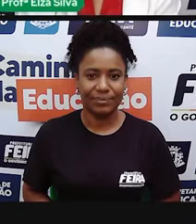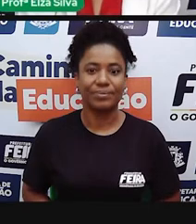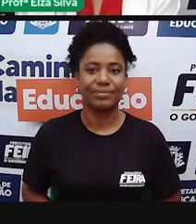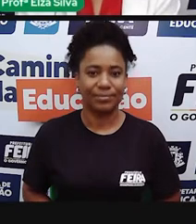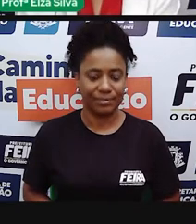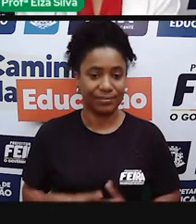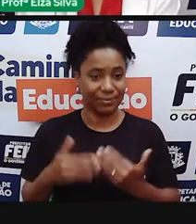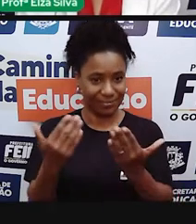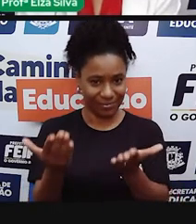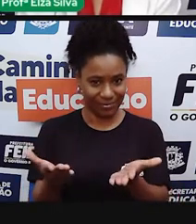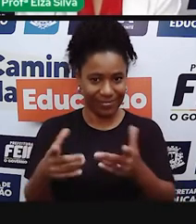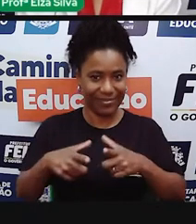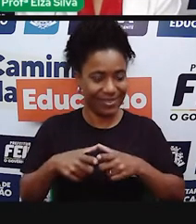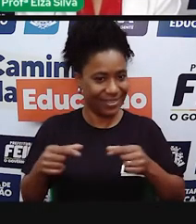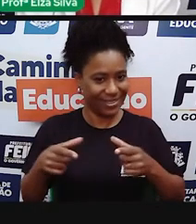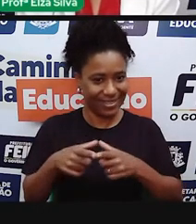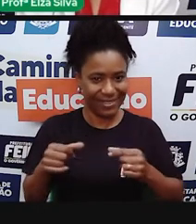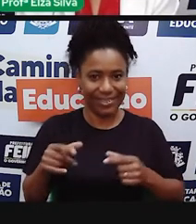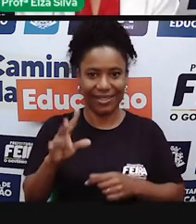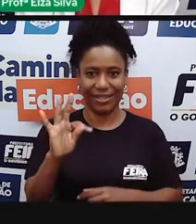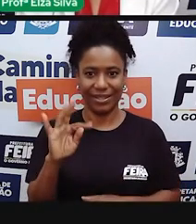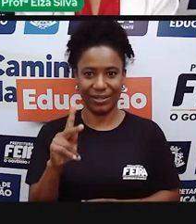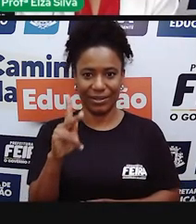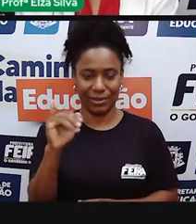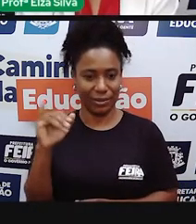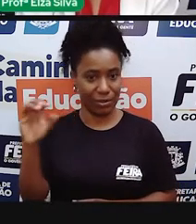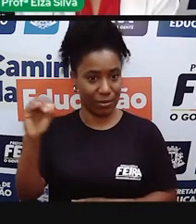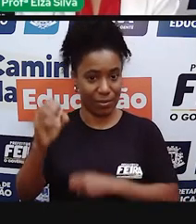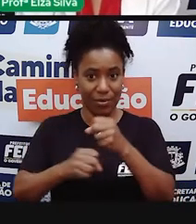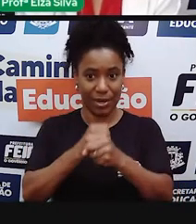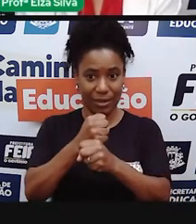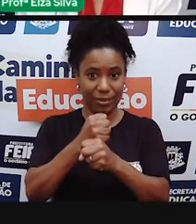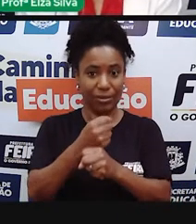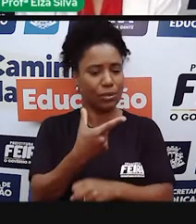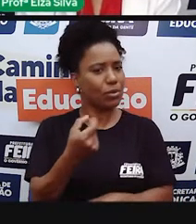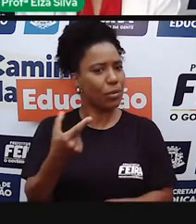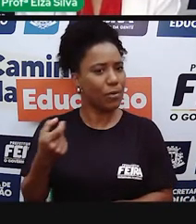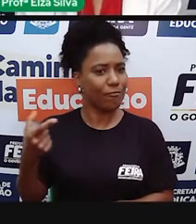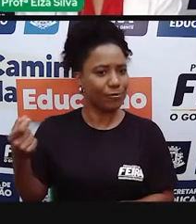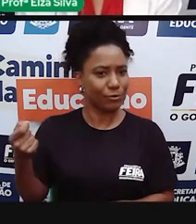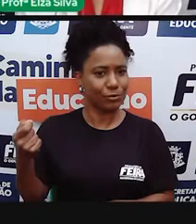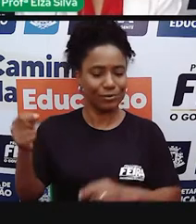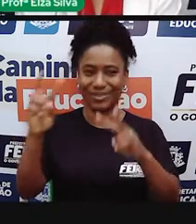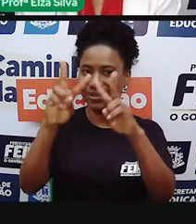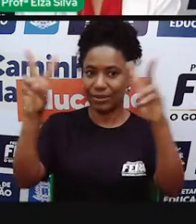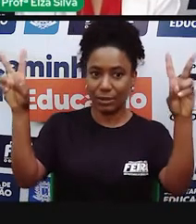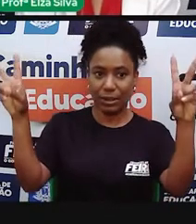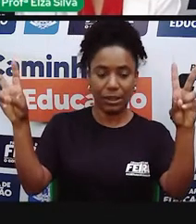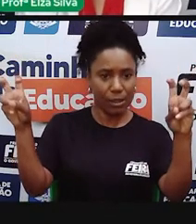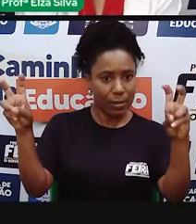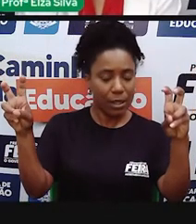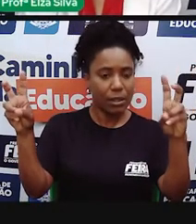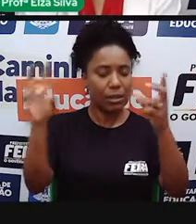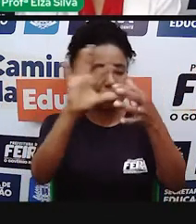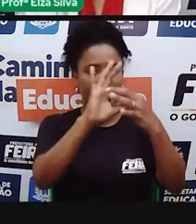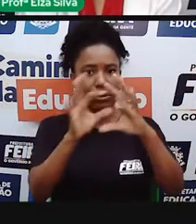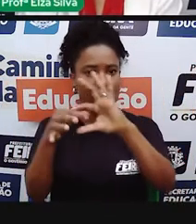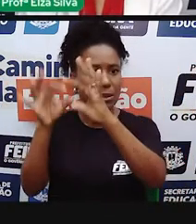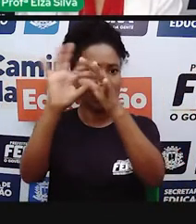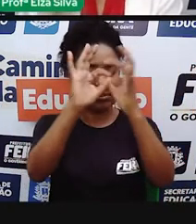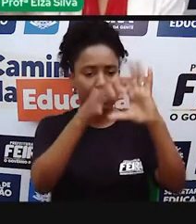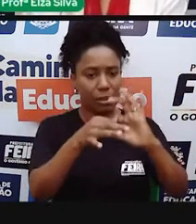Tóquio 2020. Esse é o nome dado à Olimpíada deste ano,